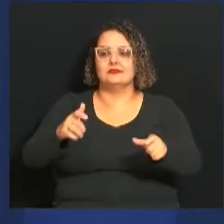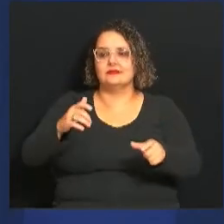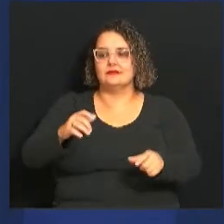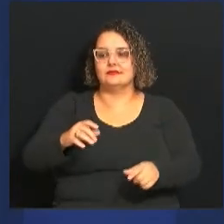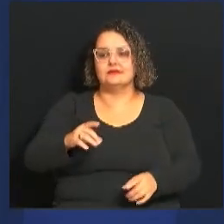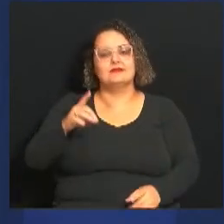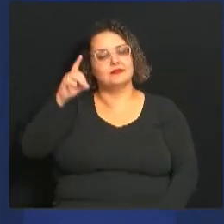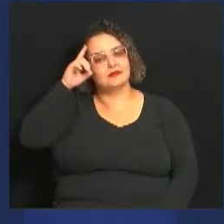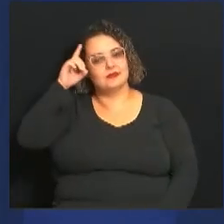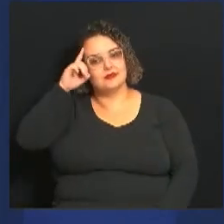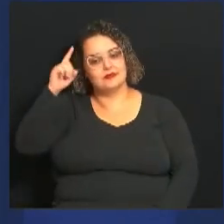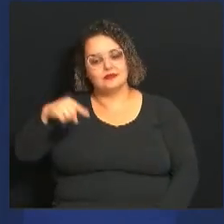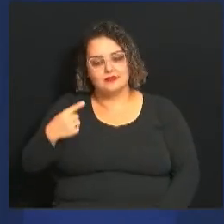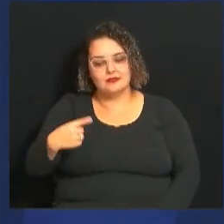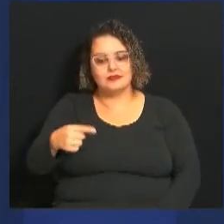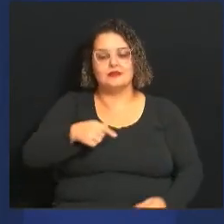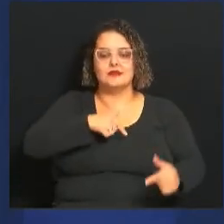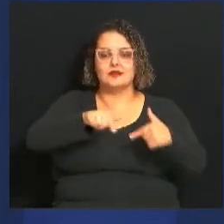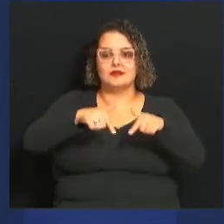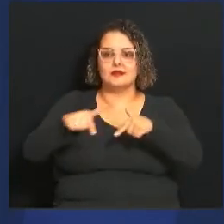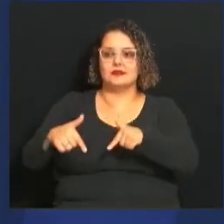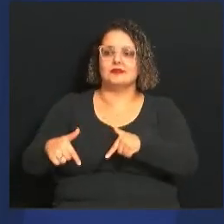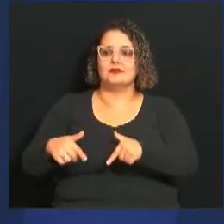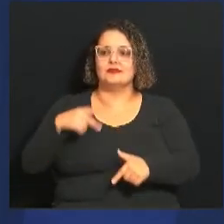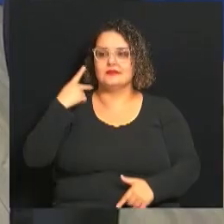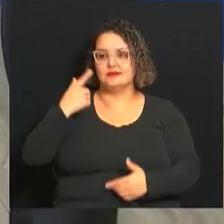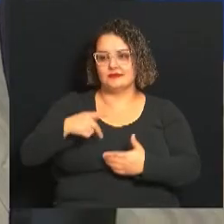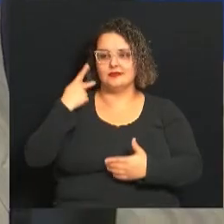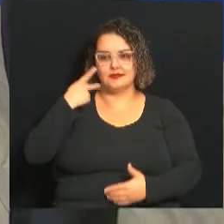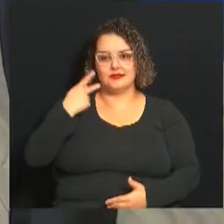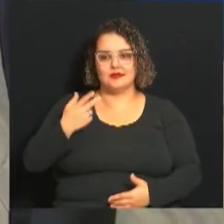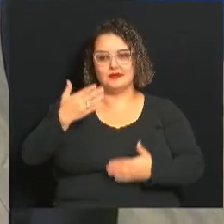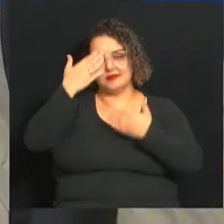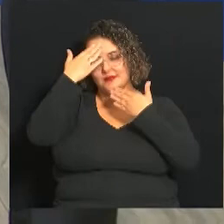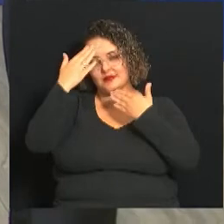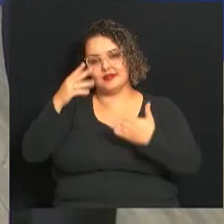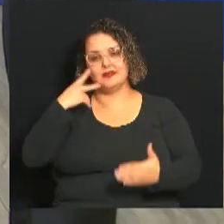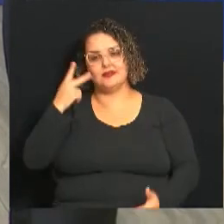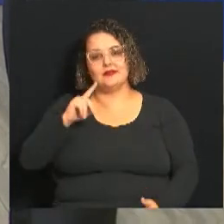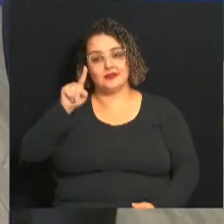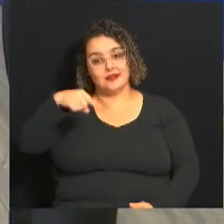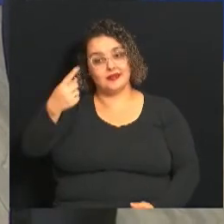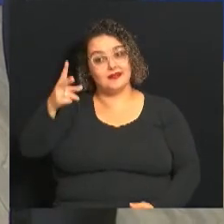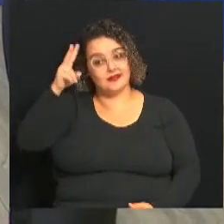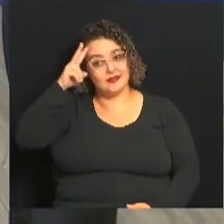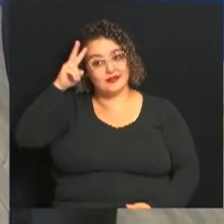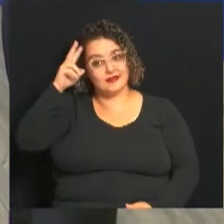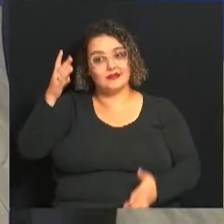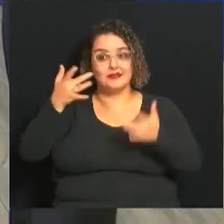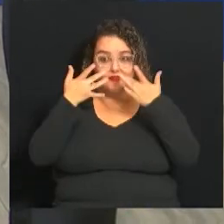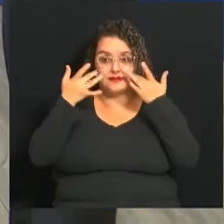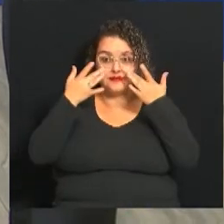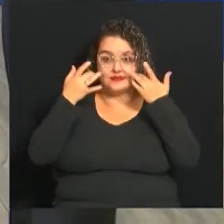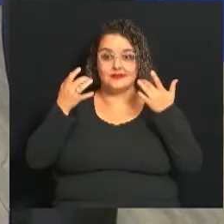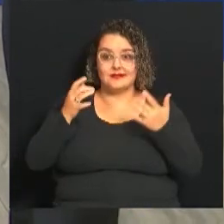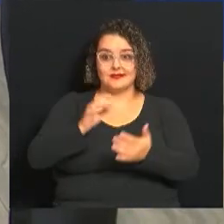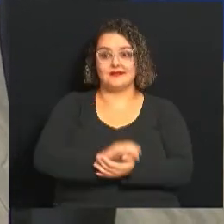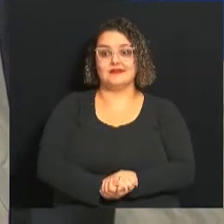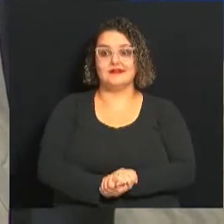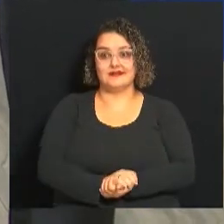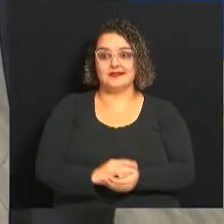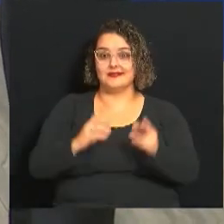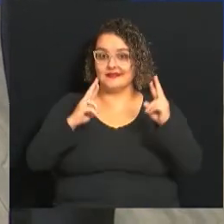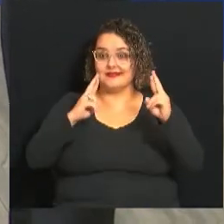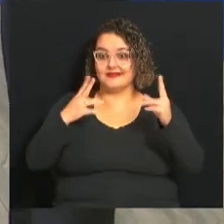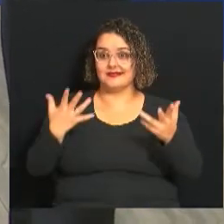dia a dia, no nosso trabalho de vereança. Obrigada, vereadora, e até segunda-feira lá no Teatro Bento Querido. Isso, a gente está com expectativa, a